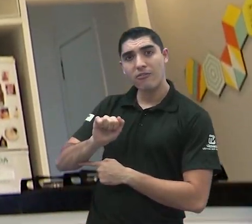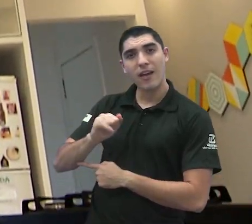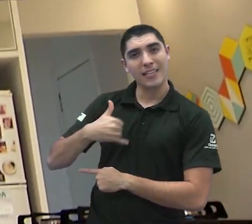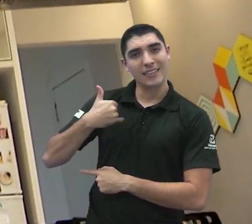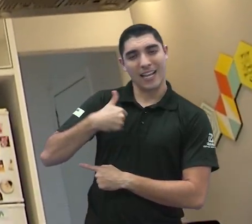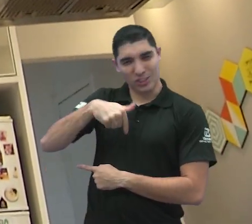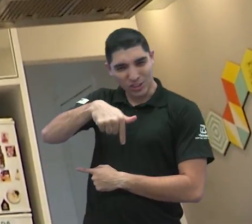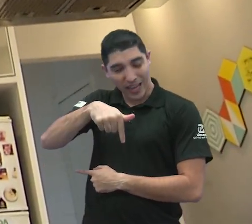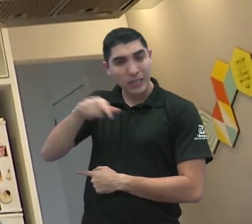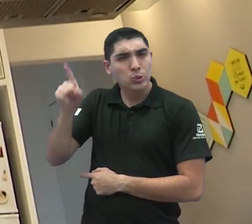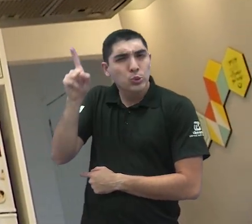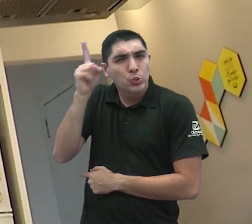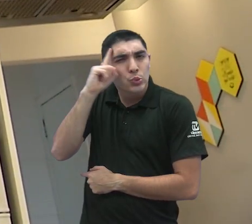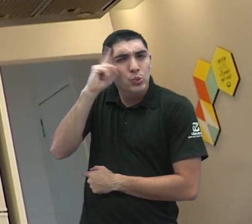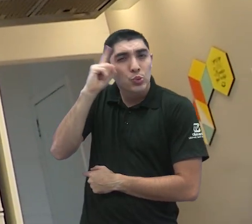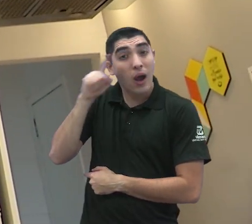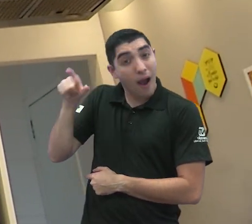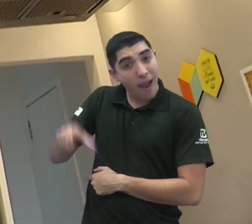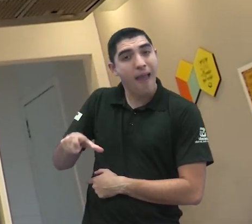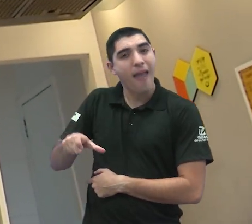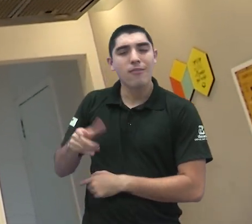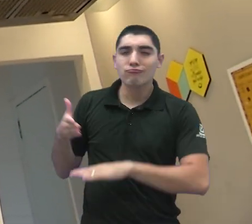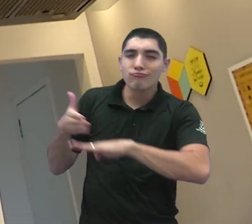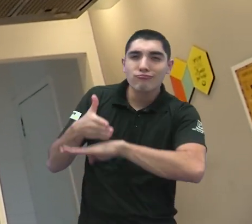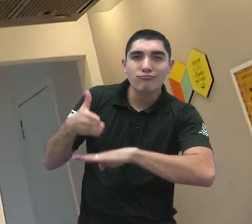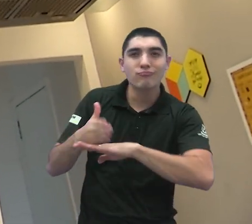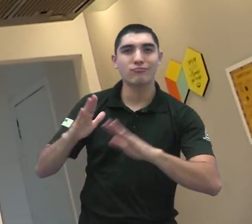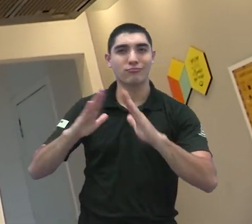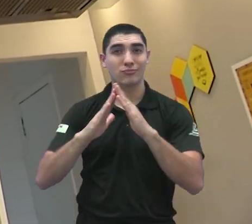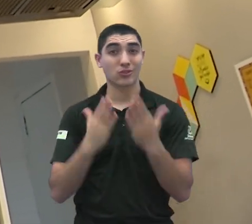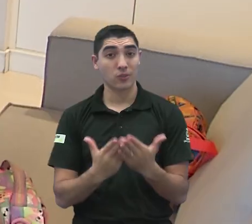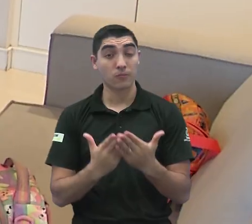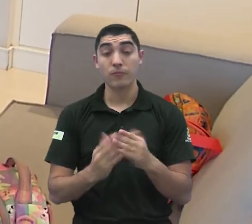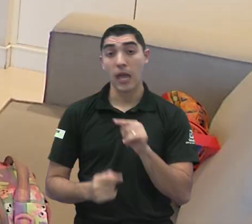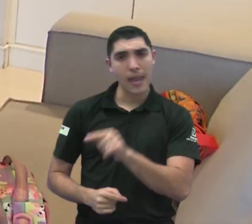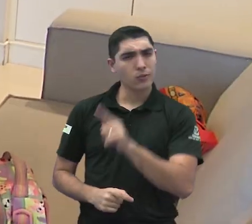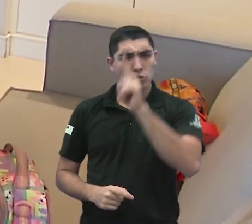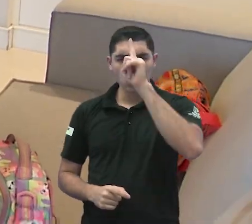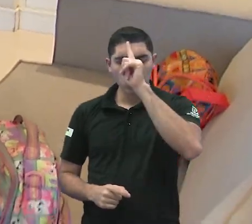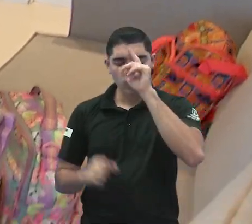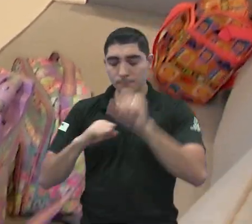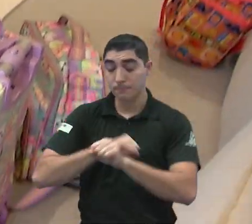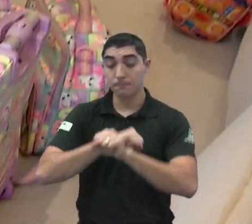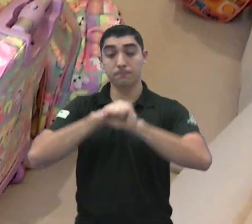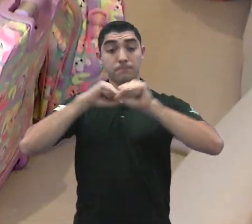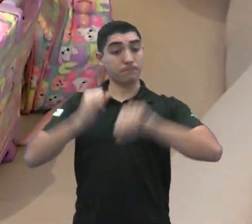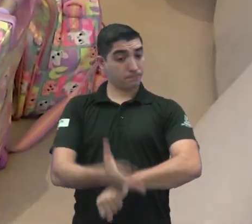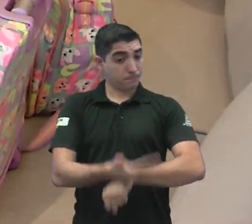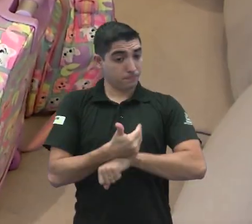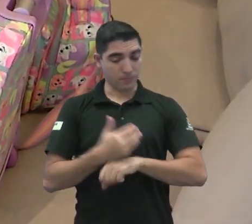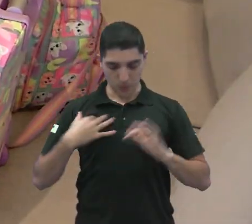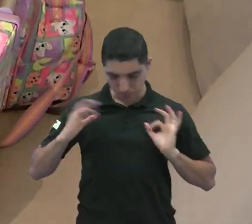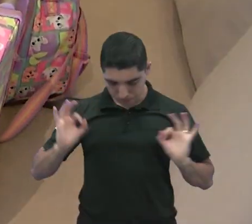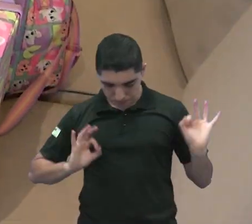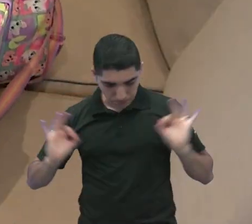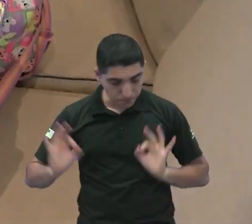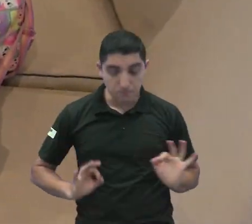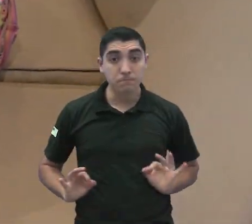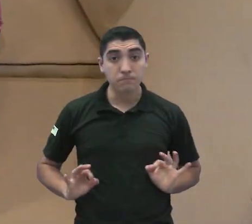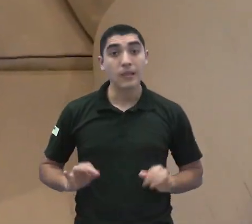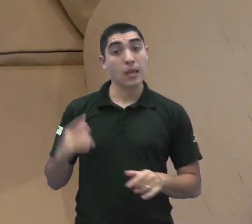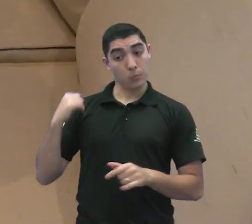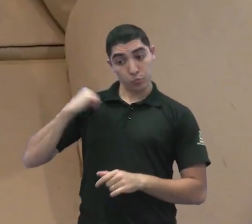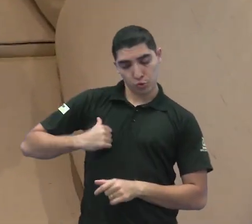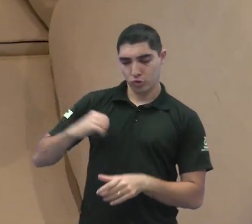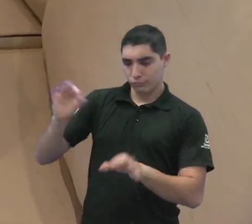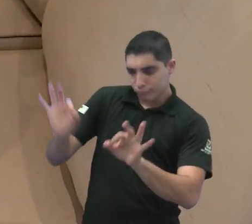de 7 anos, aluna do 2º ano do ensino fundamental, segue a mesma rotina. Acorda cedo, se arruma